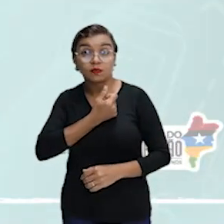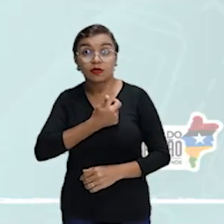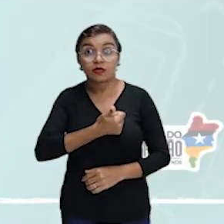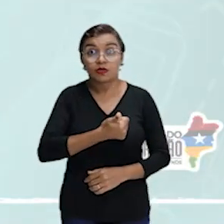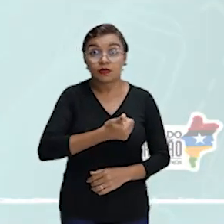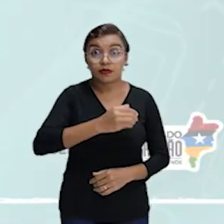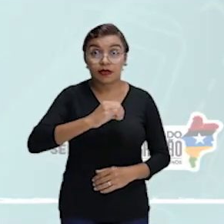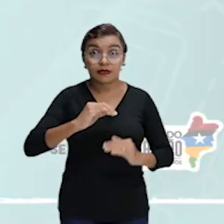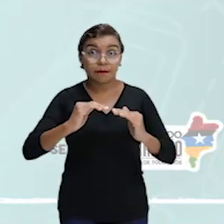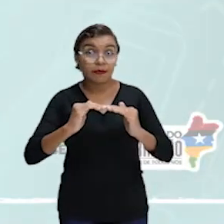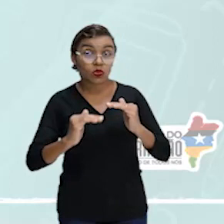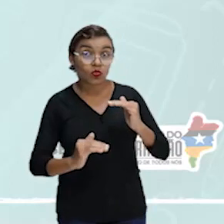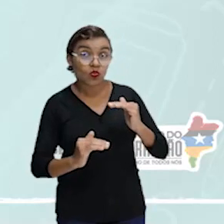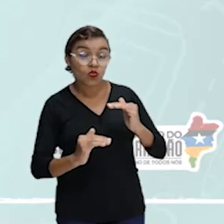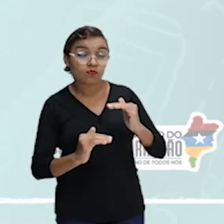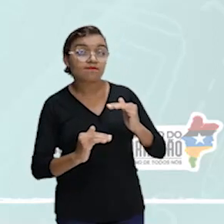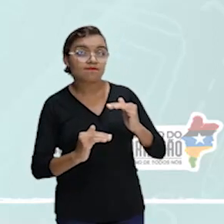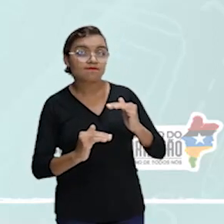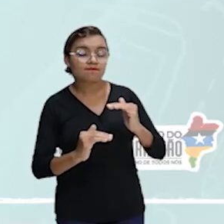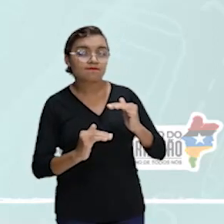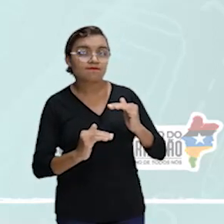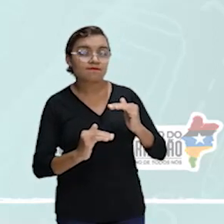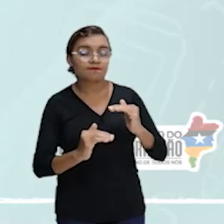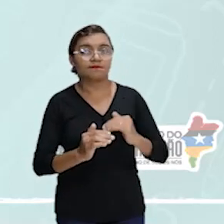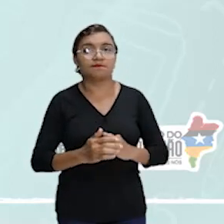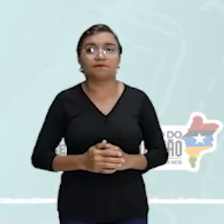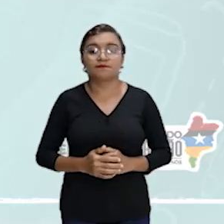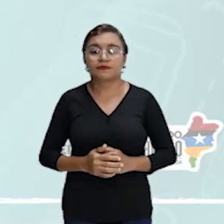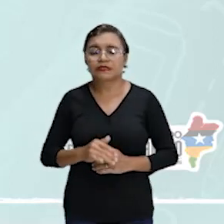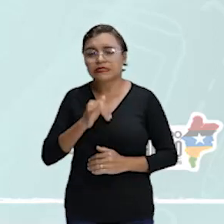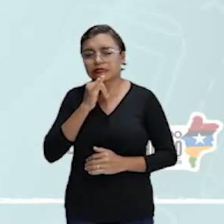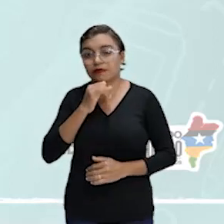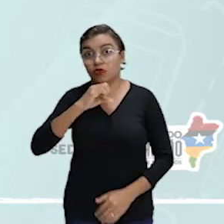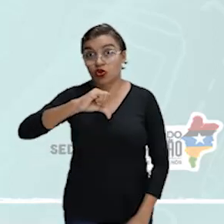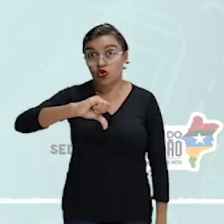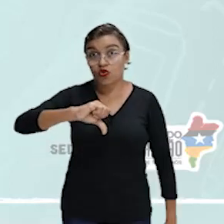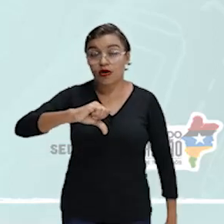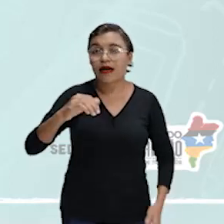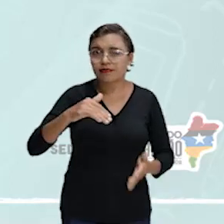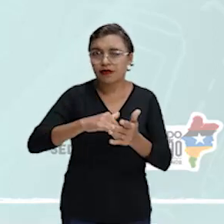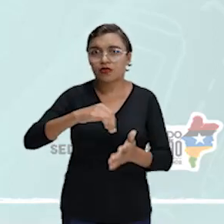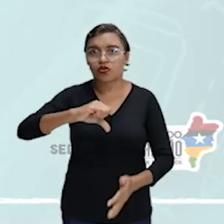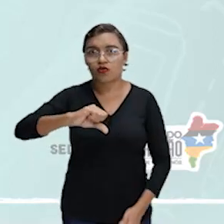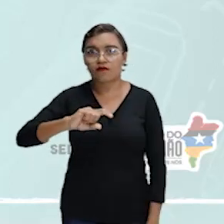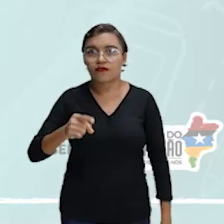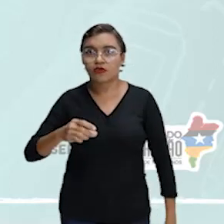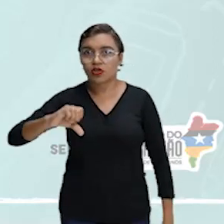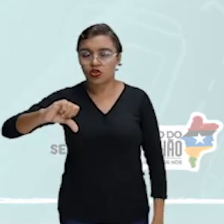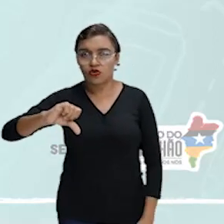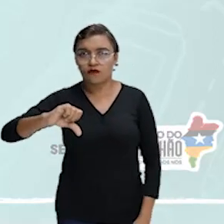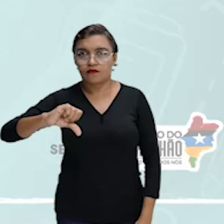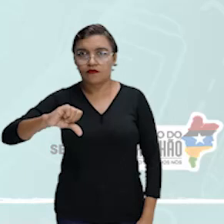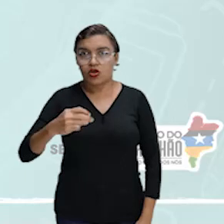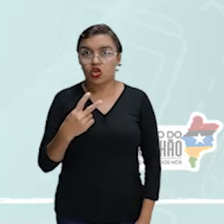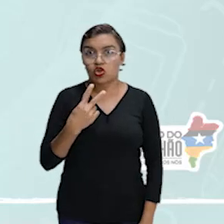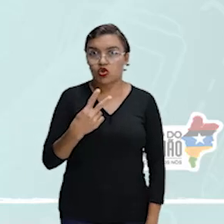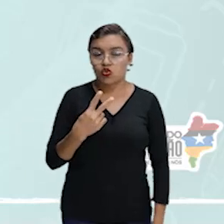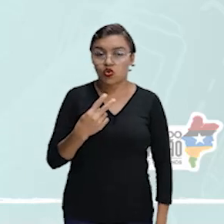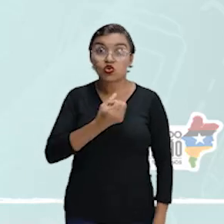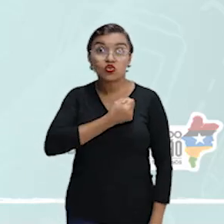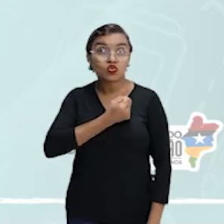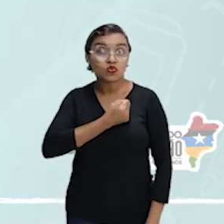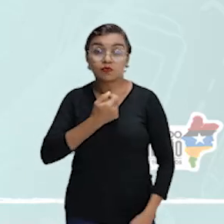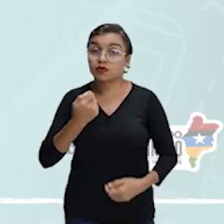Perceba que eu estou falando menor que 10, tá? Então, vai até o 9,9. E por aí vai. Não pode ter dois algarismos, é isso que eu quero